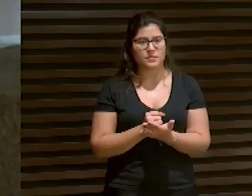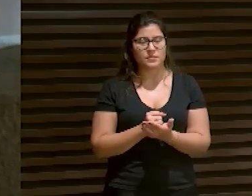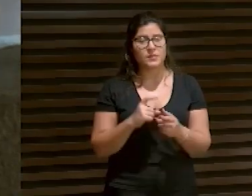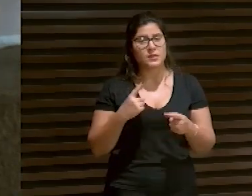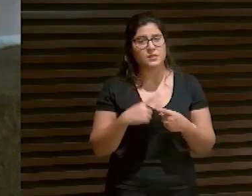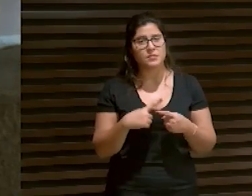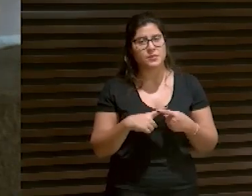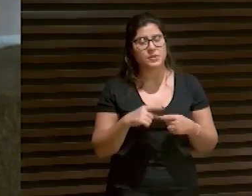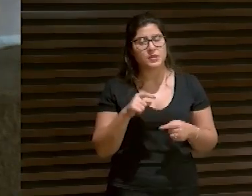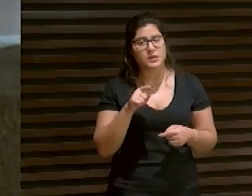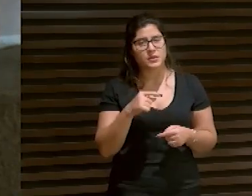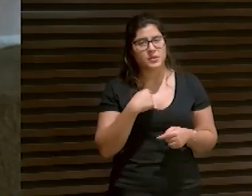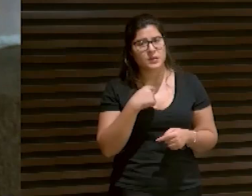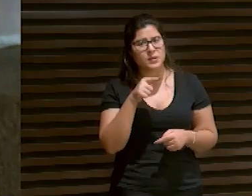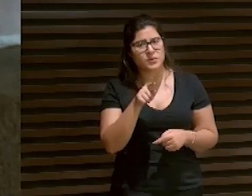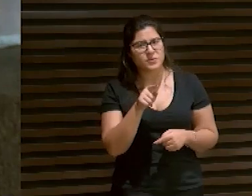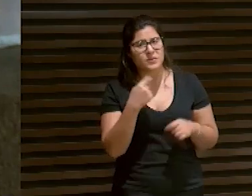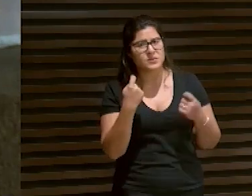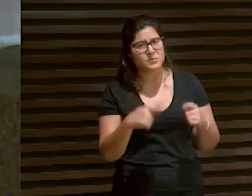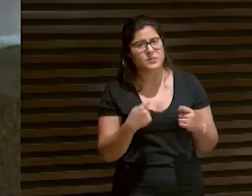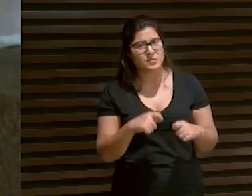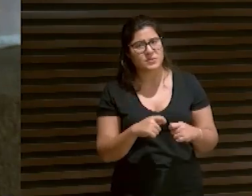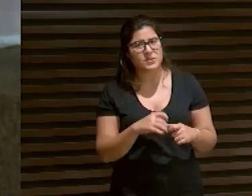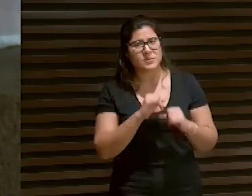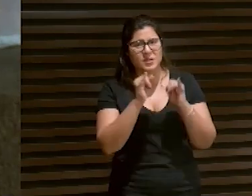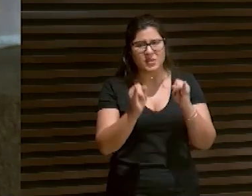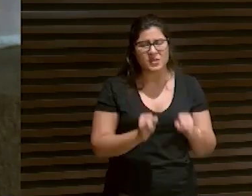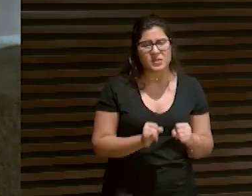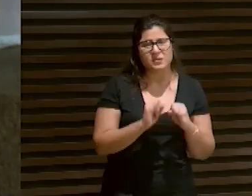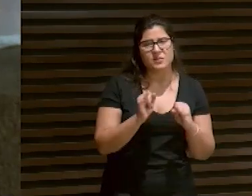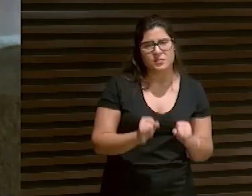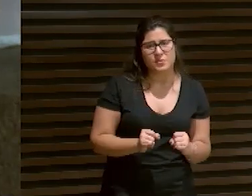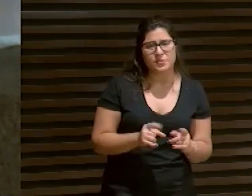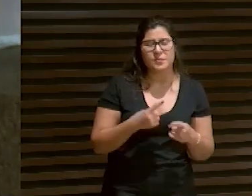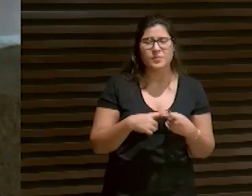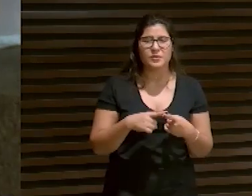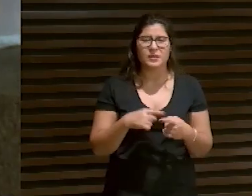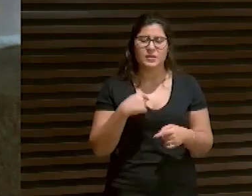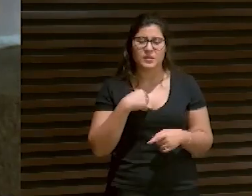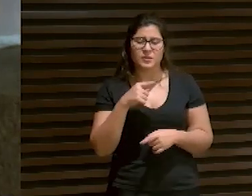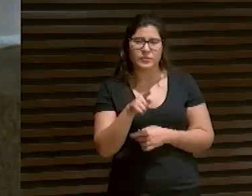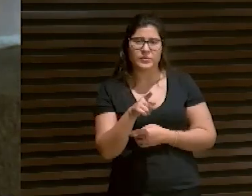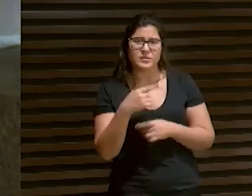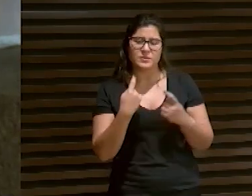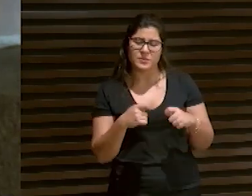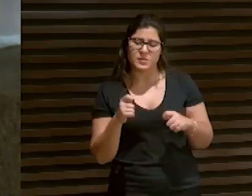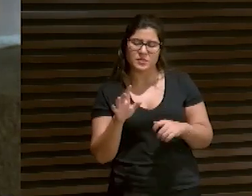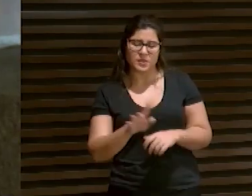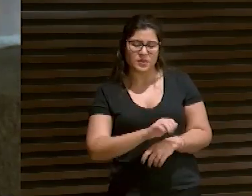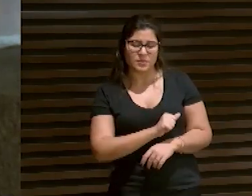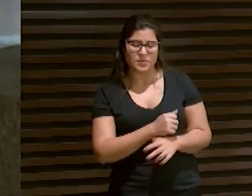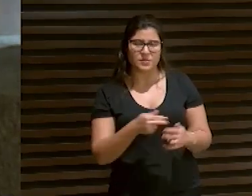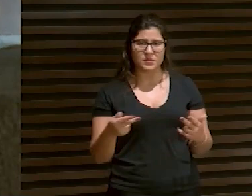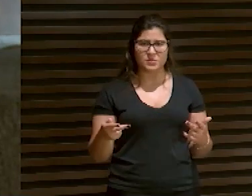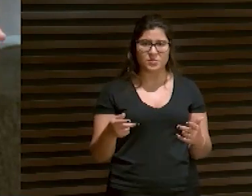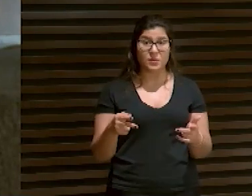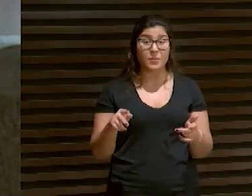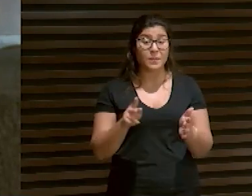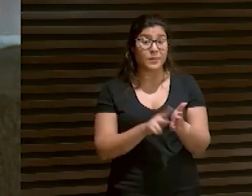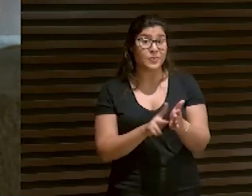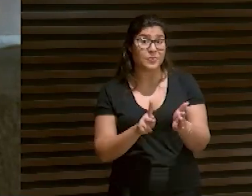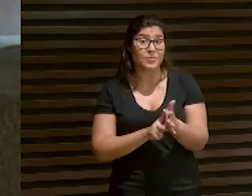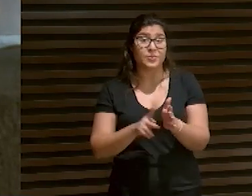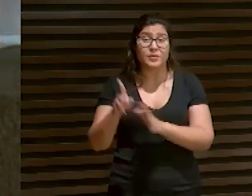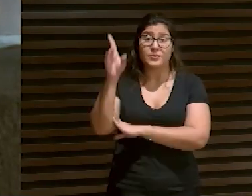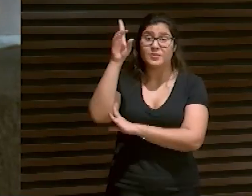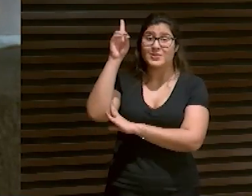Por que eu e você precisamos de ídolos? Por que eu e você precisamos amar outras coisas a não ser o próprio Deus de